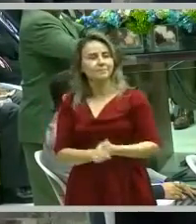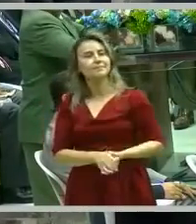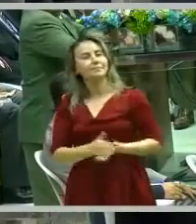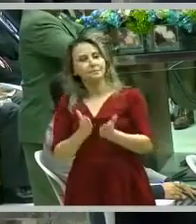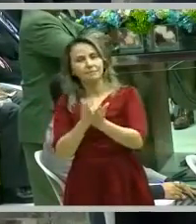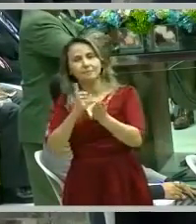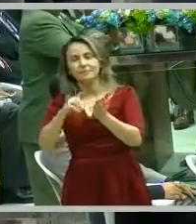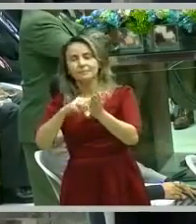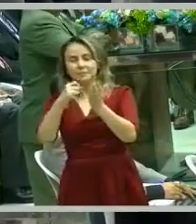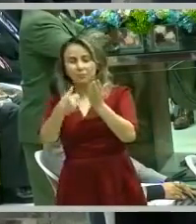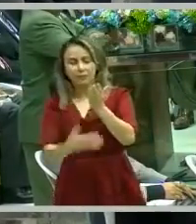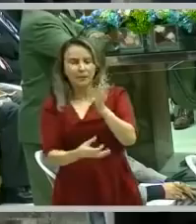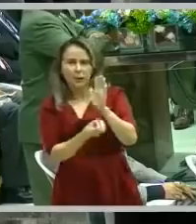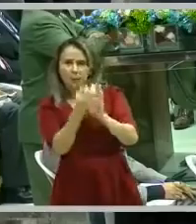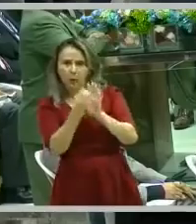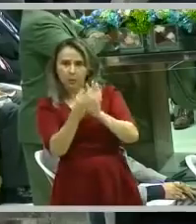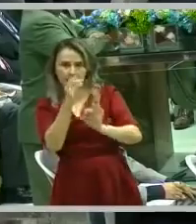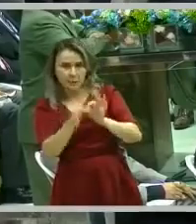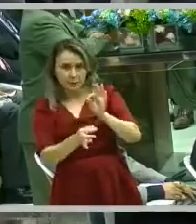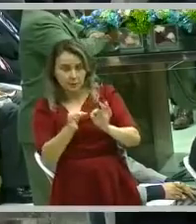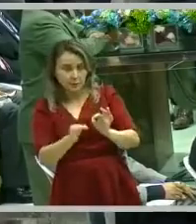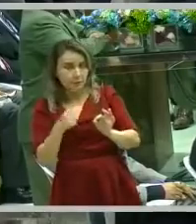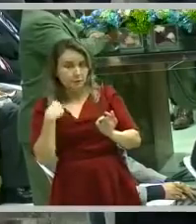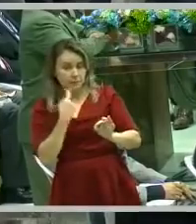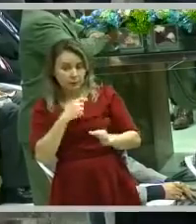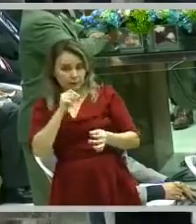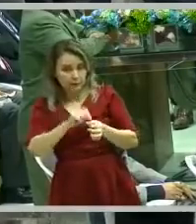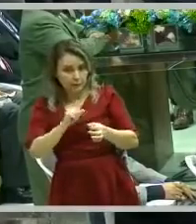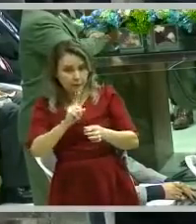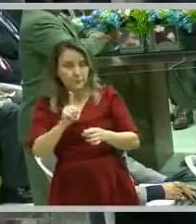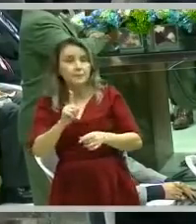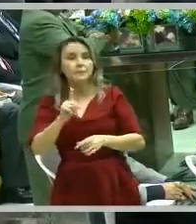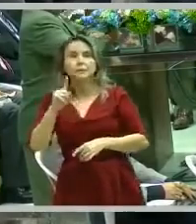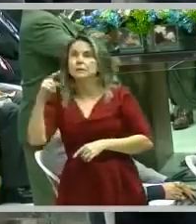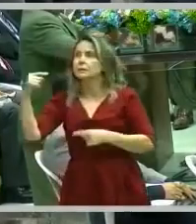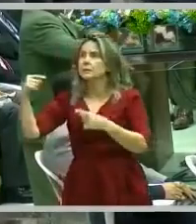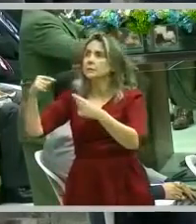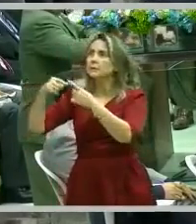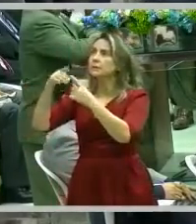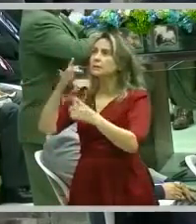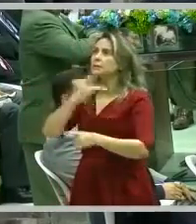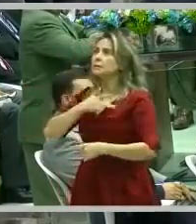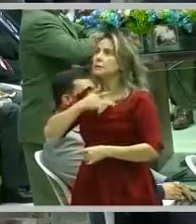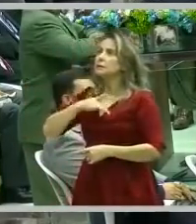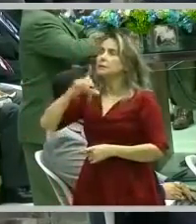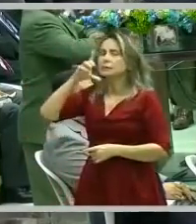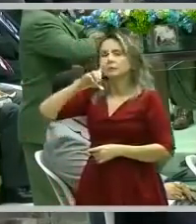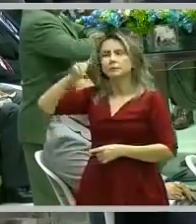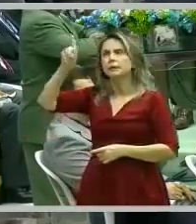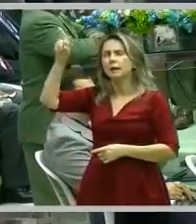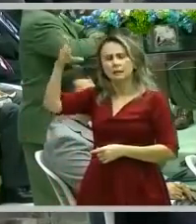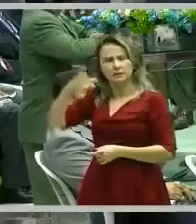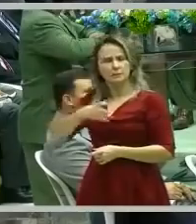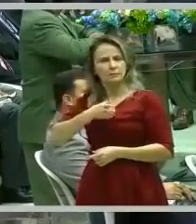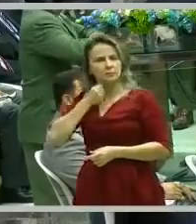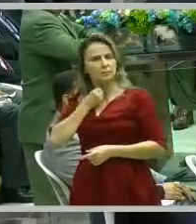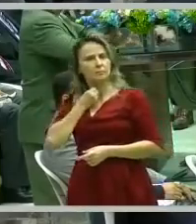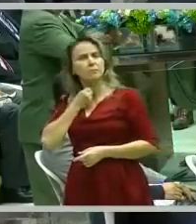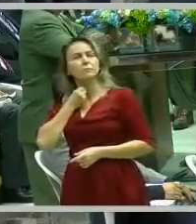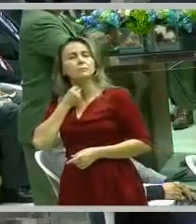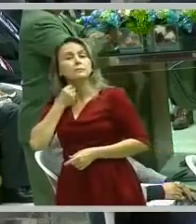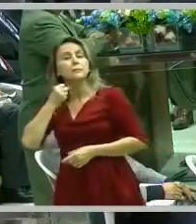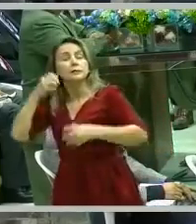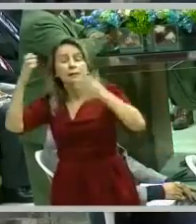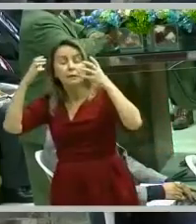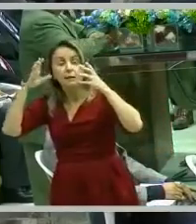Bíblia, não por obras de justiça que houvéssemos feito, mas segundo a sua misericórdia, nos salvou. Pela lavagem de quê, meus